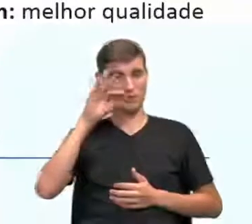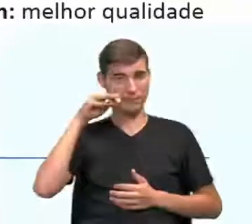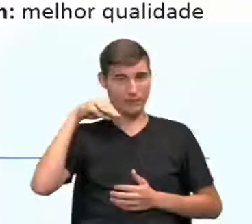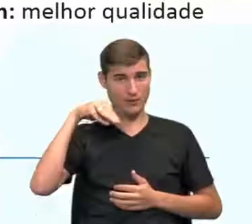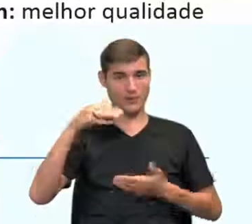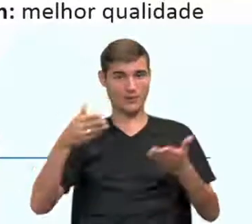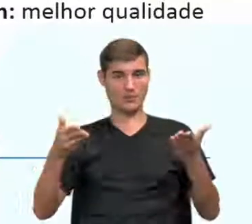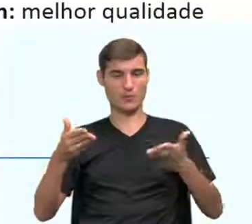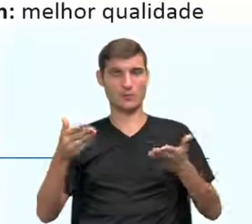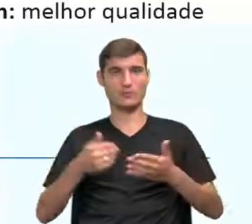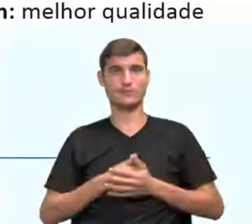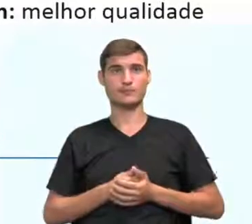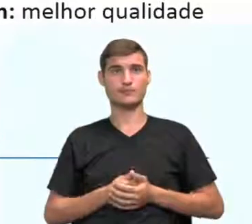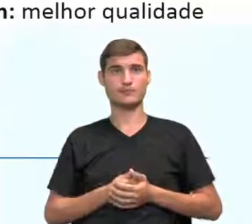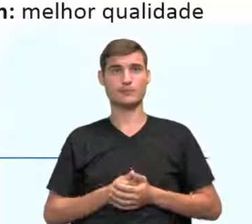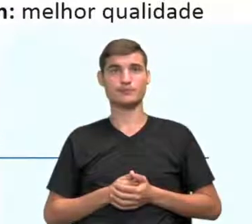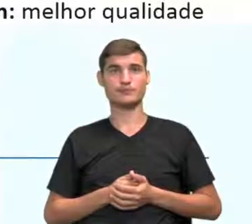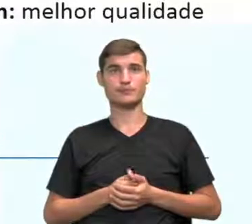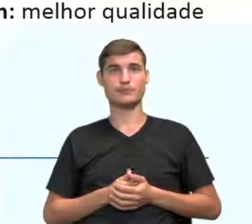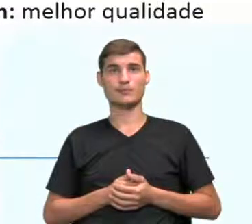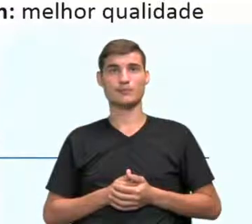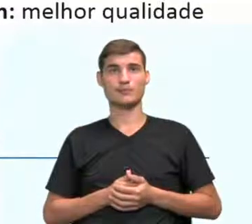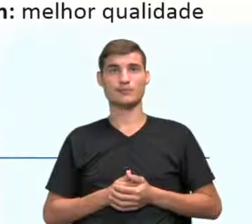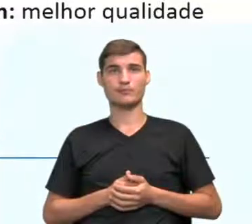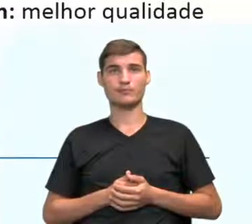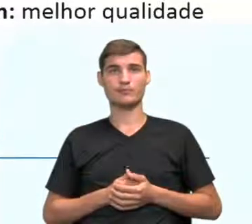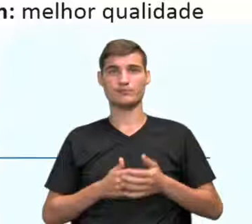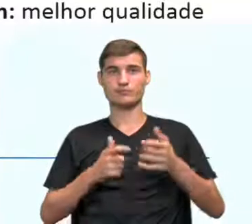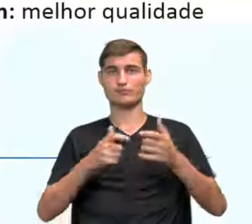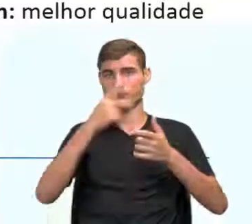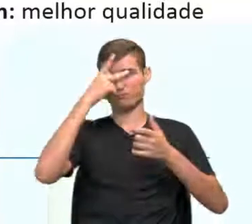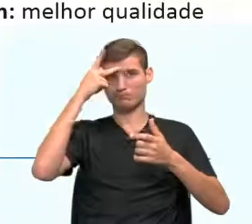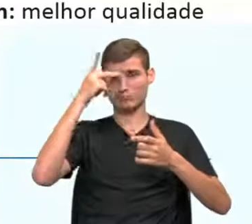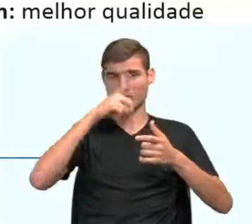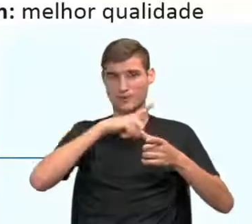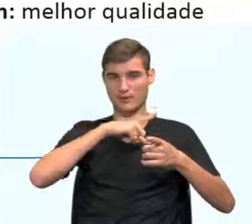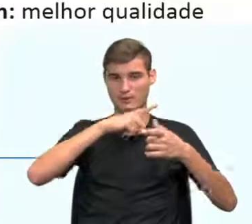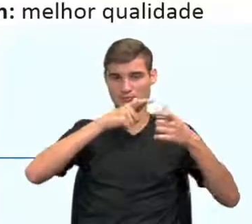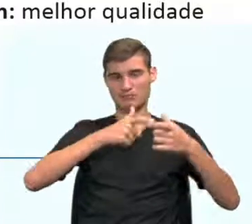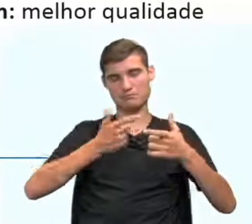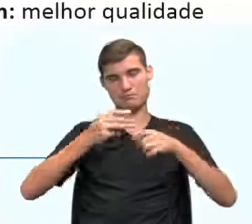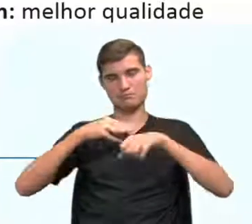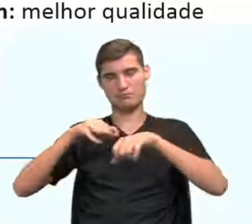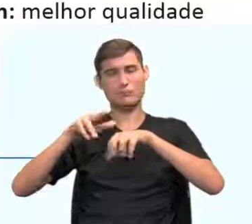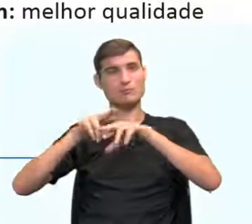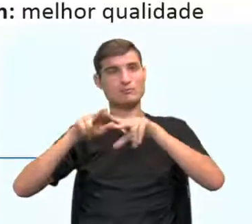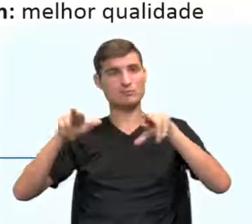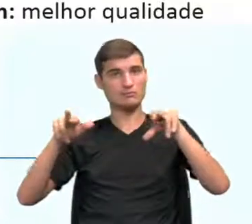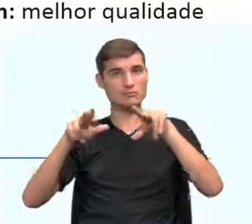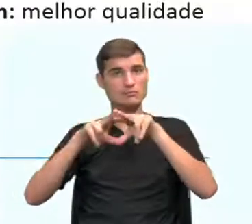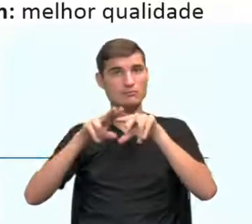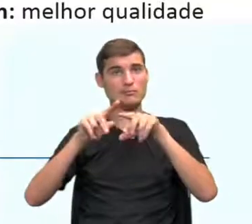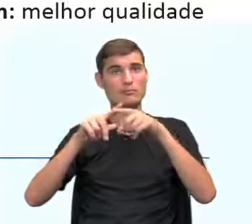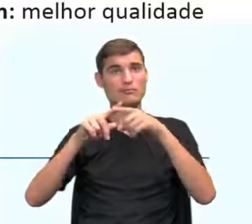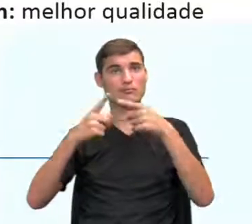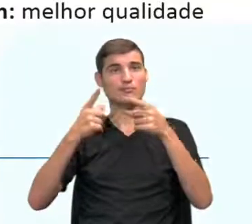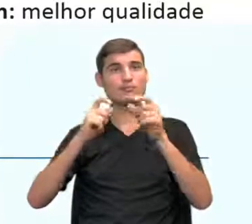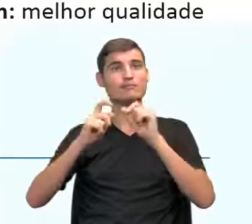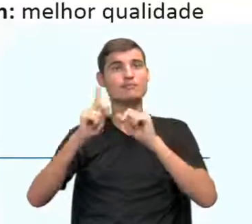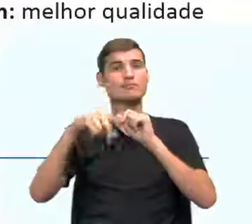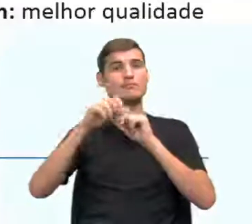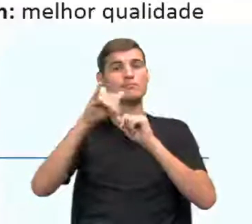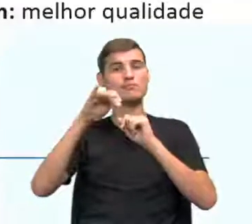FM, onde a minha portadora e a minha mensagem continuam iguais, mas o que acontece com o